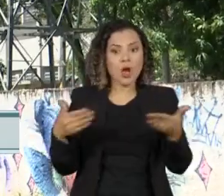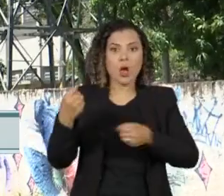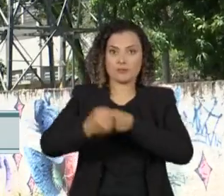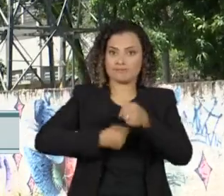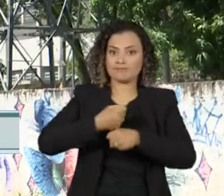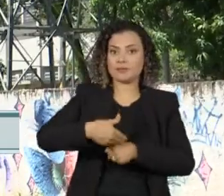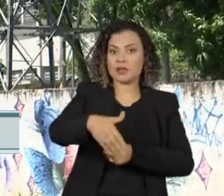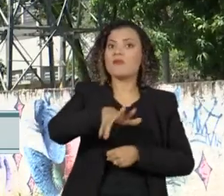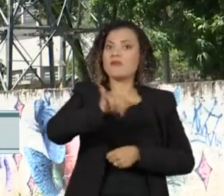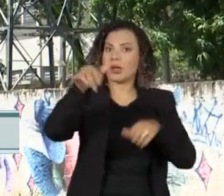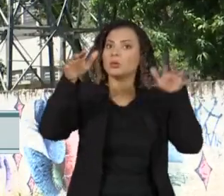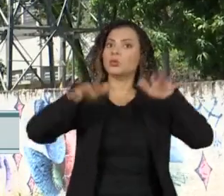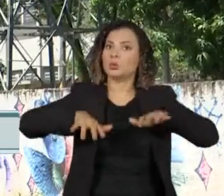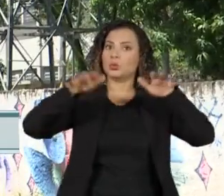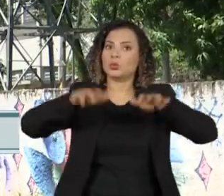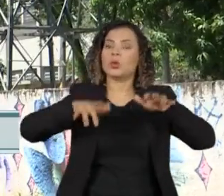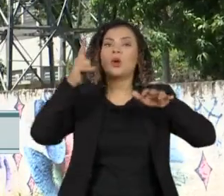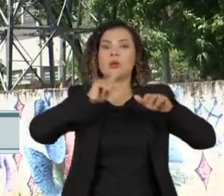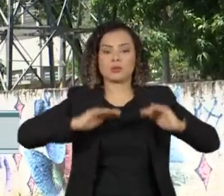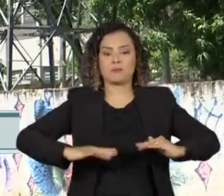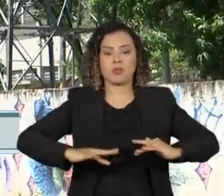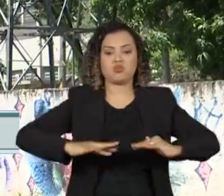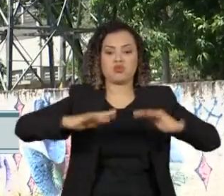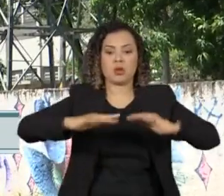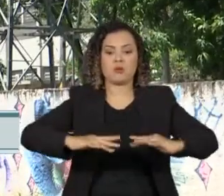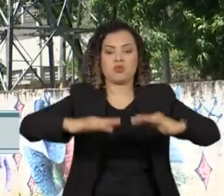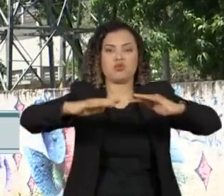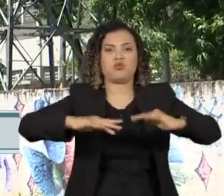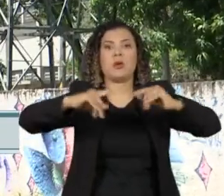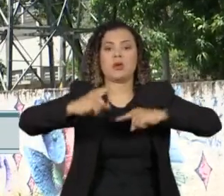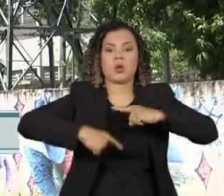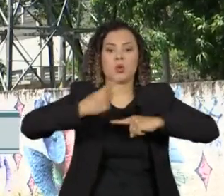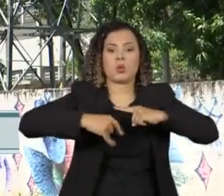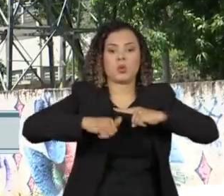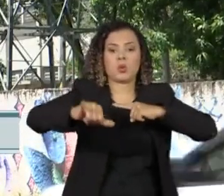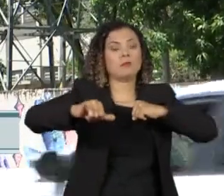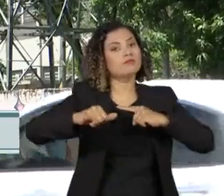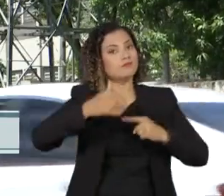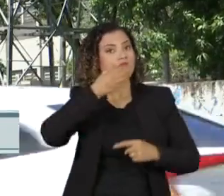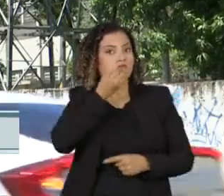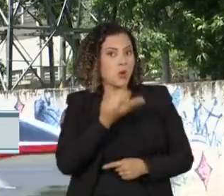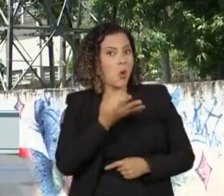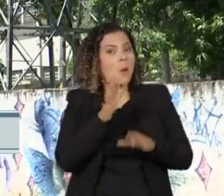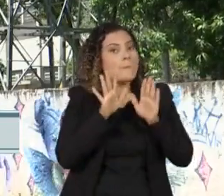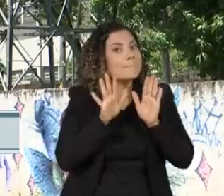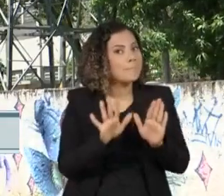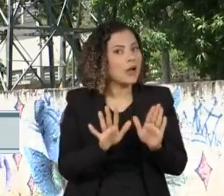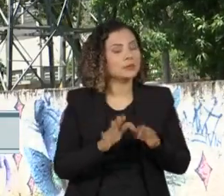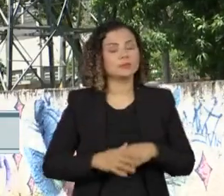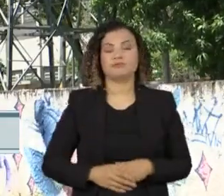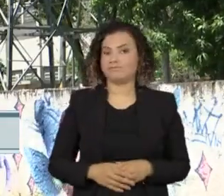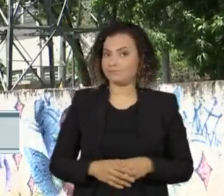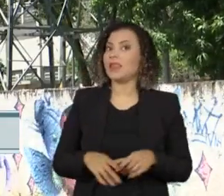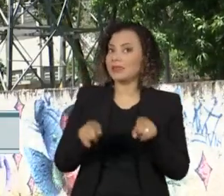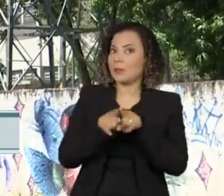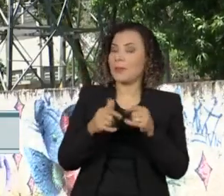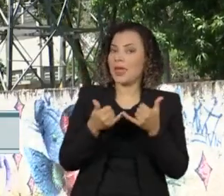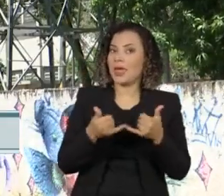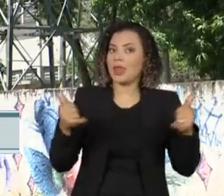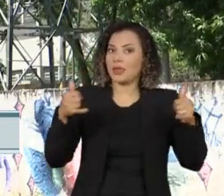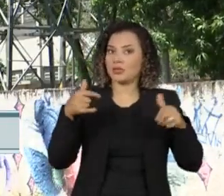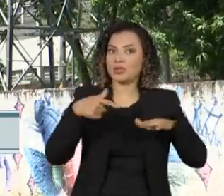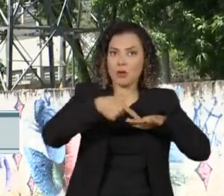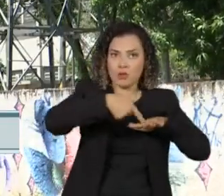de chuva, o que deve manter os reservatórios das hidrelétricas em níveis adequados. Mesmo assim, a Agência Nacional de Energia